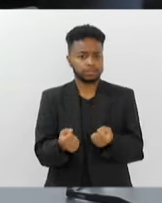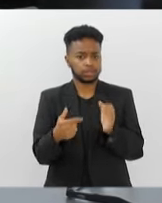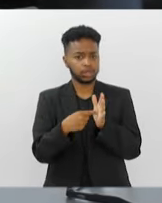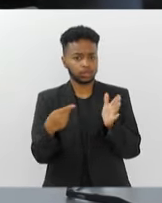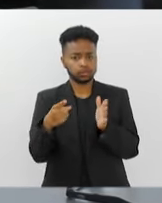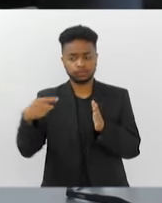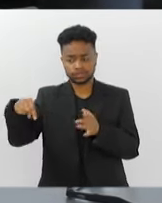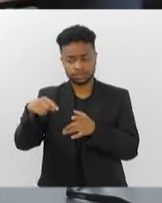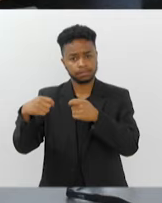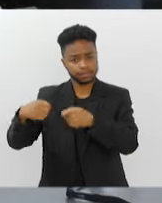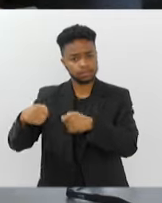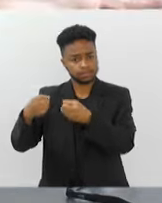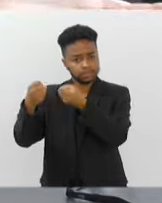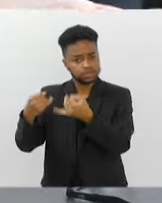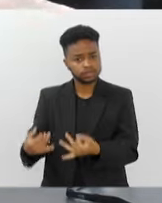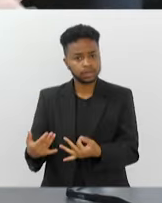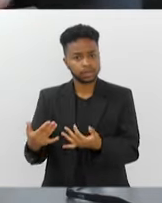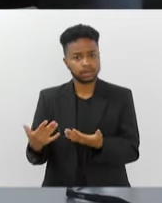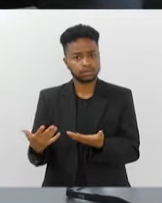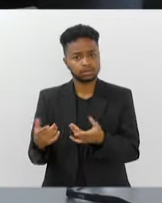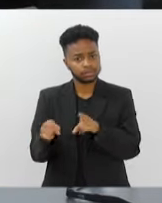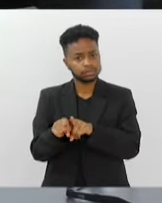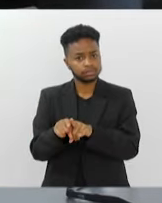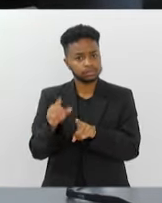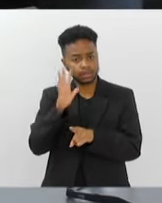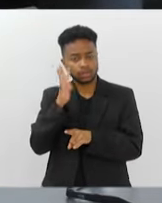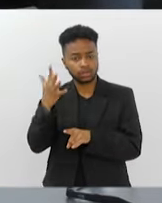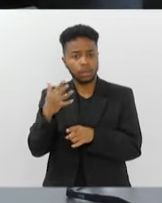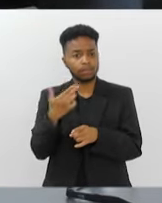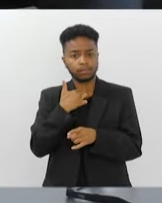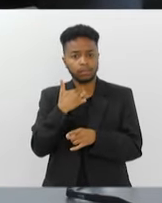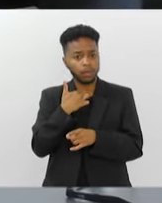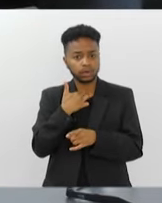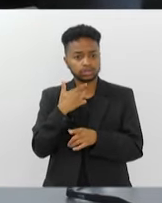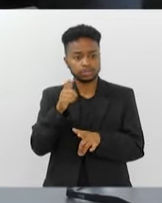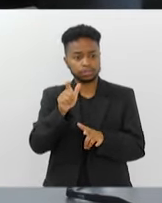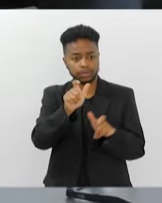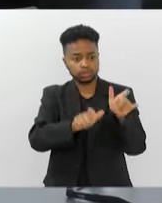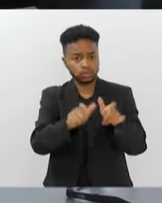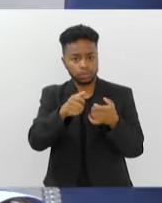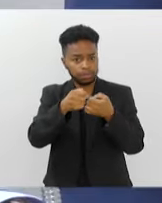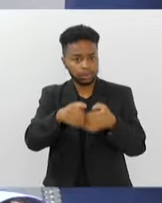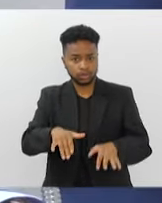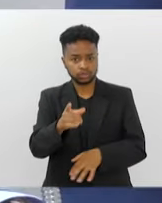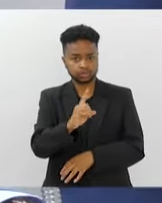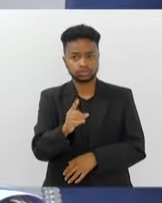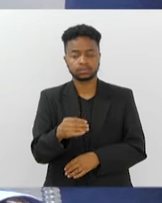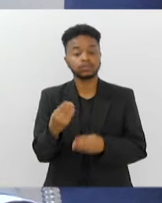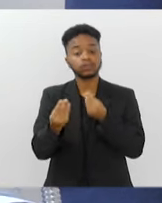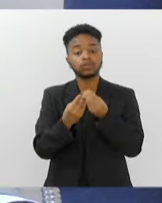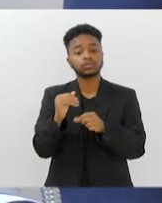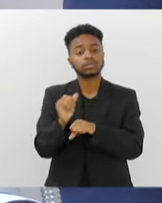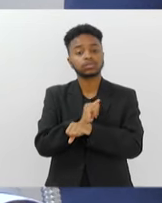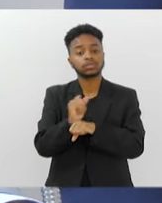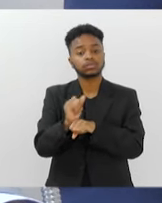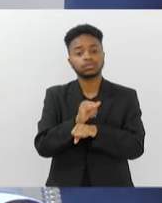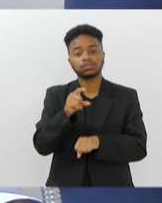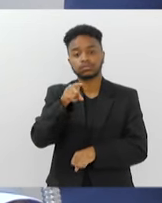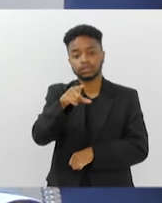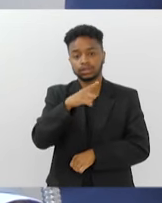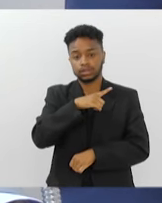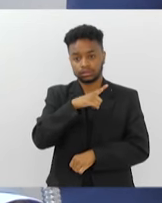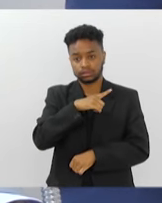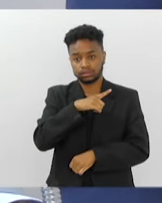vocês Claro nos explique e Resolva o consumidor ele não pode não vai ser lesado Quais são os instrumentos que vossa senhoria